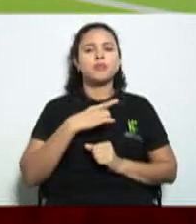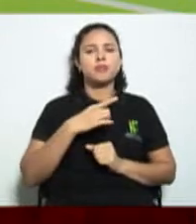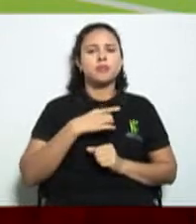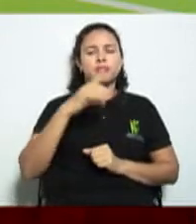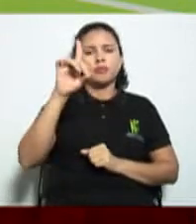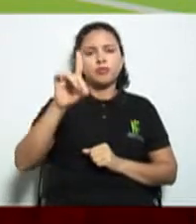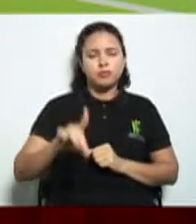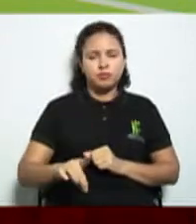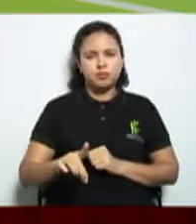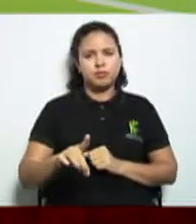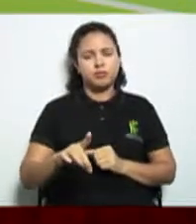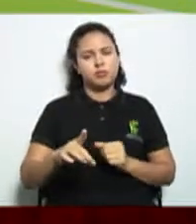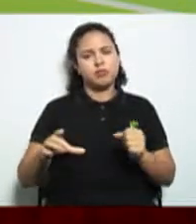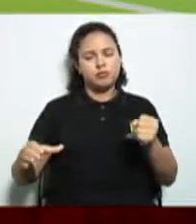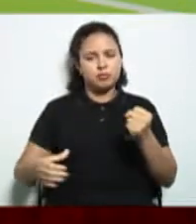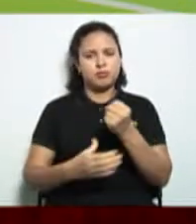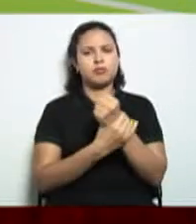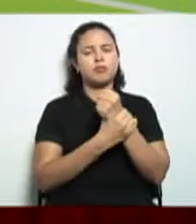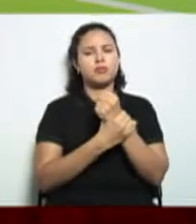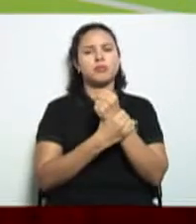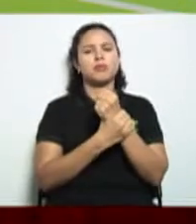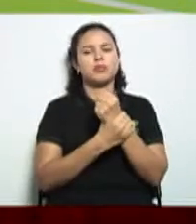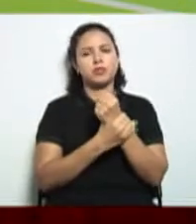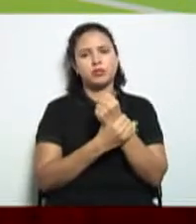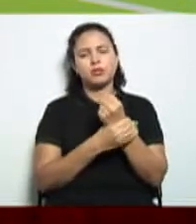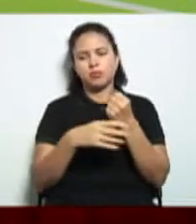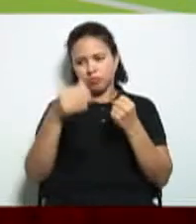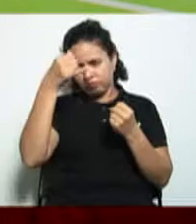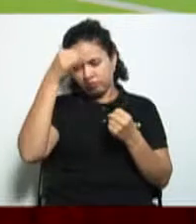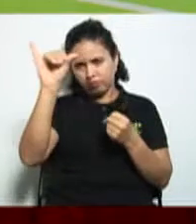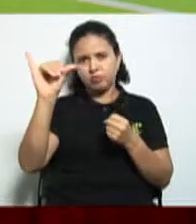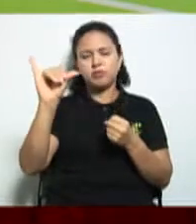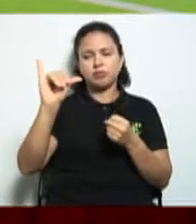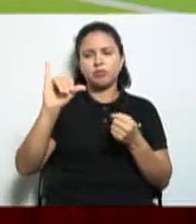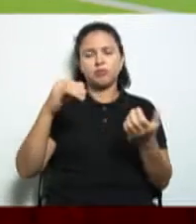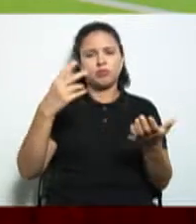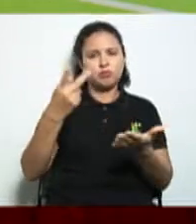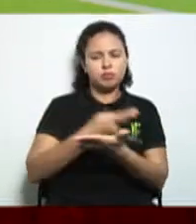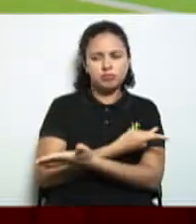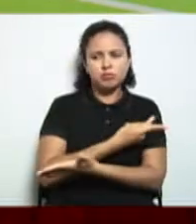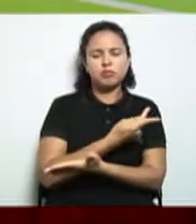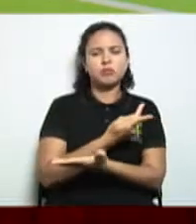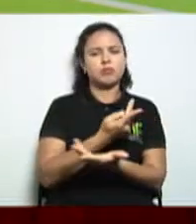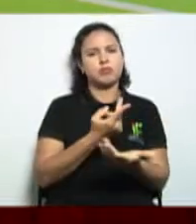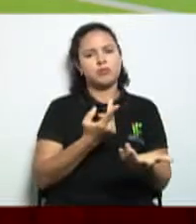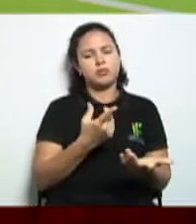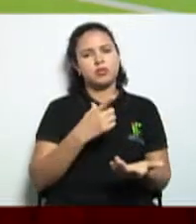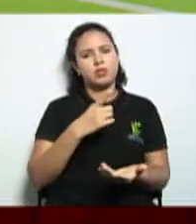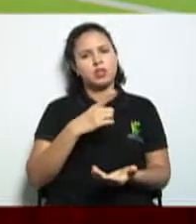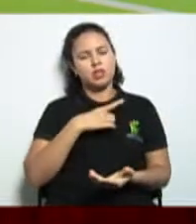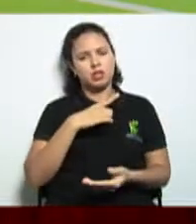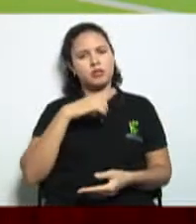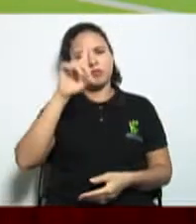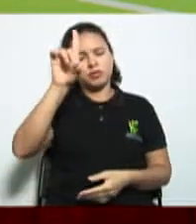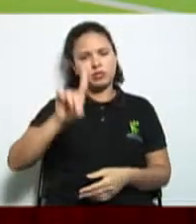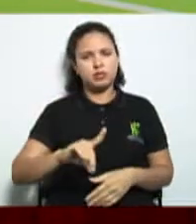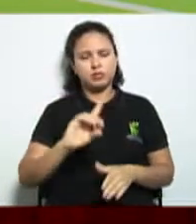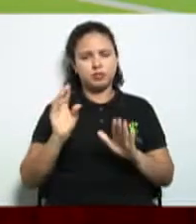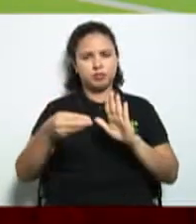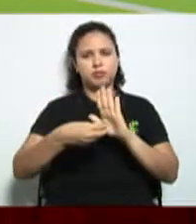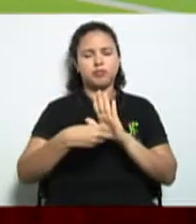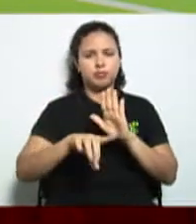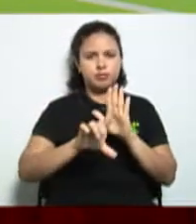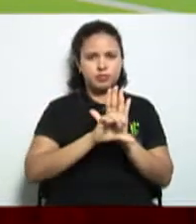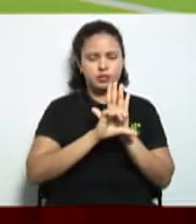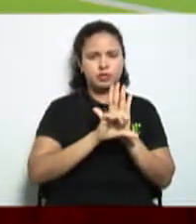ao seguro, que o seguro contra acidentes. Então, é um direito garantido pela legislação, né? Se acontecer alguma coisa, vocês